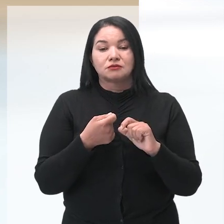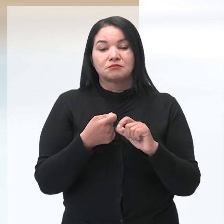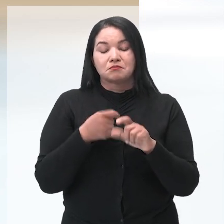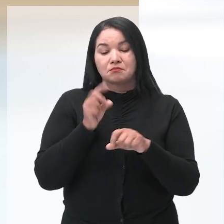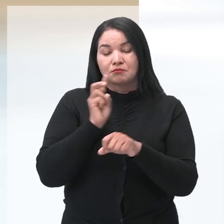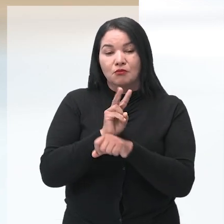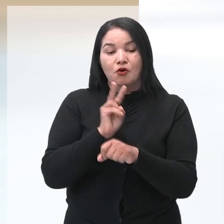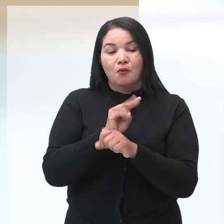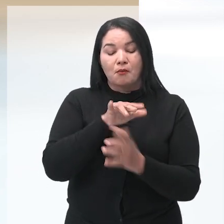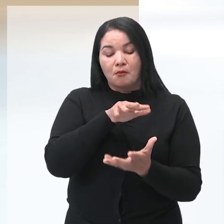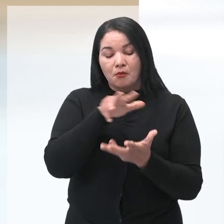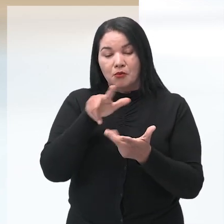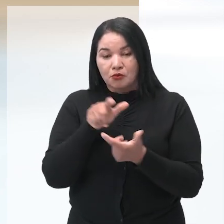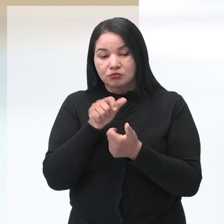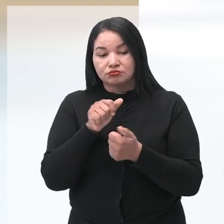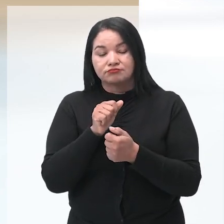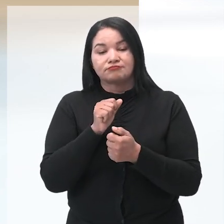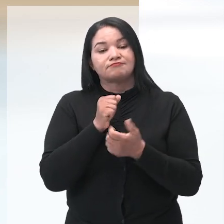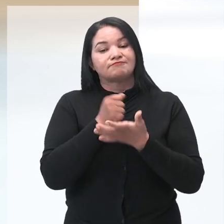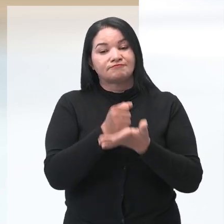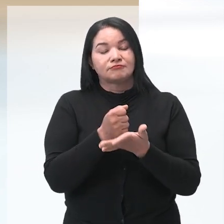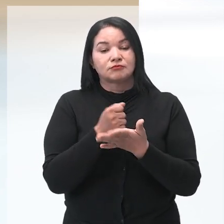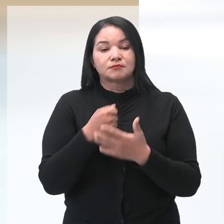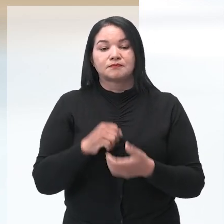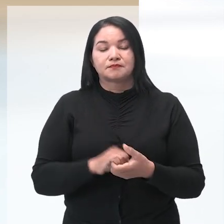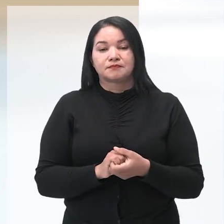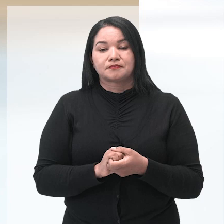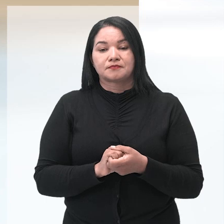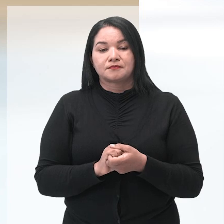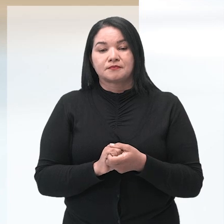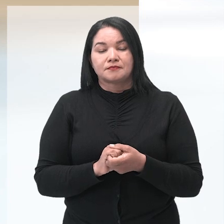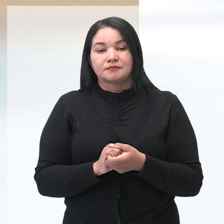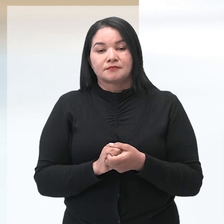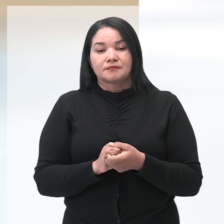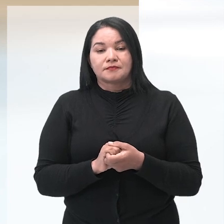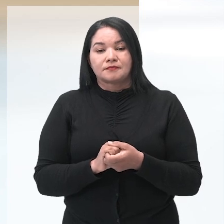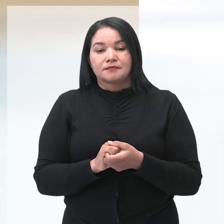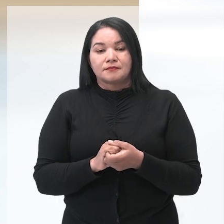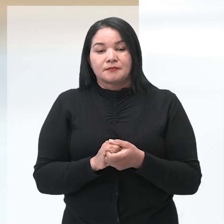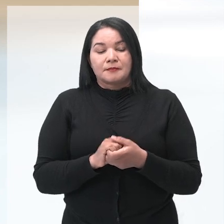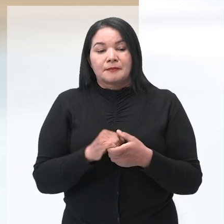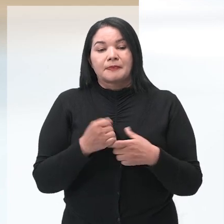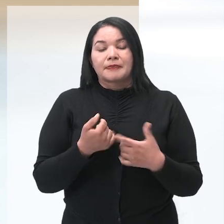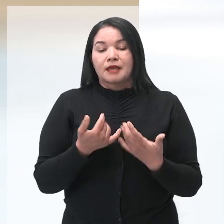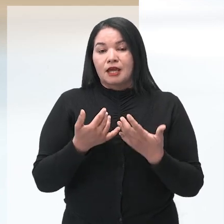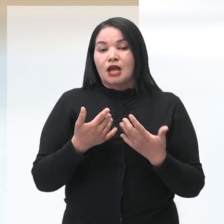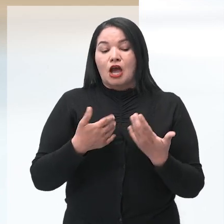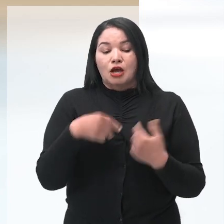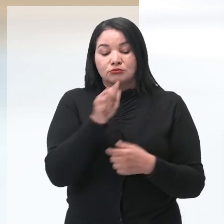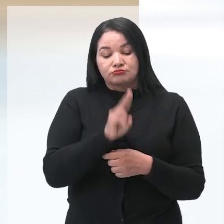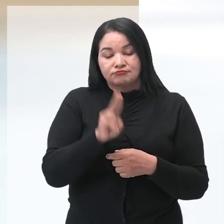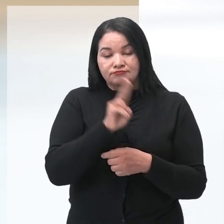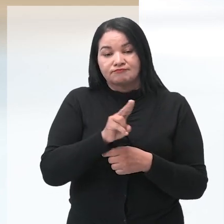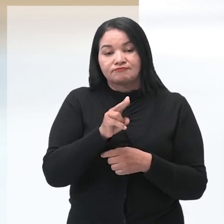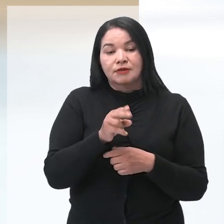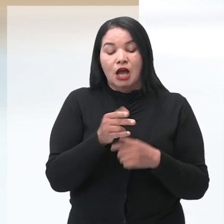mundo sem extrair, né, recursos naturais de maneira